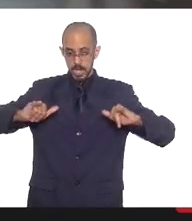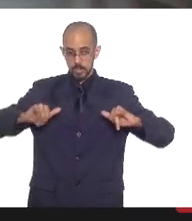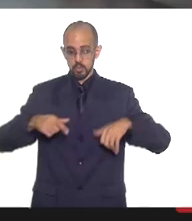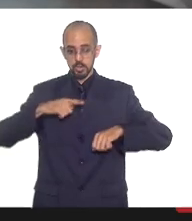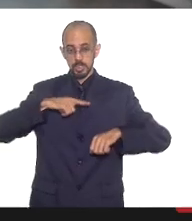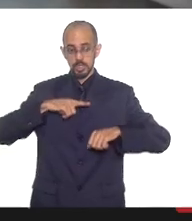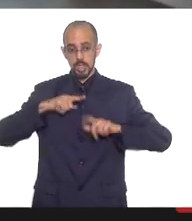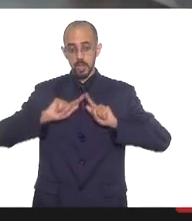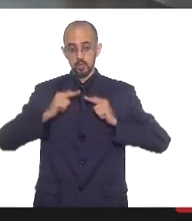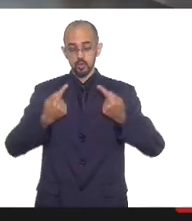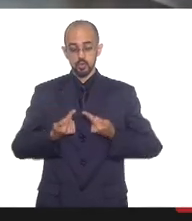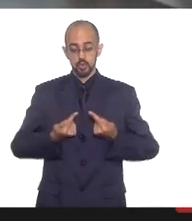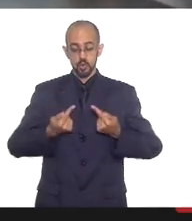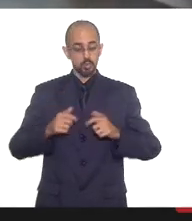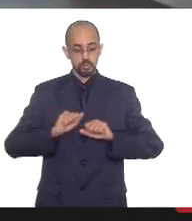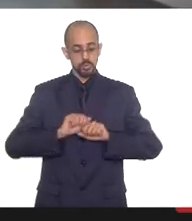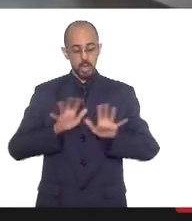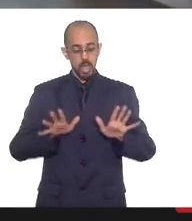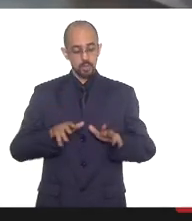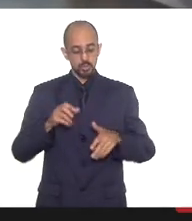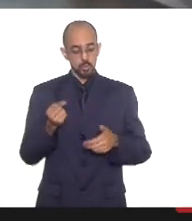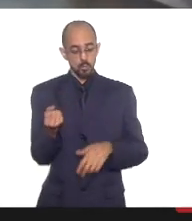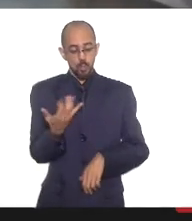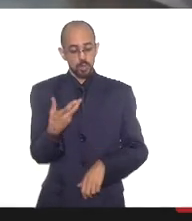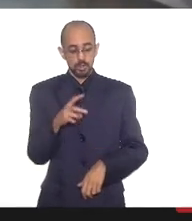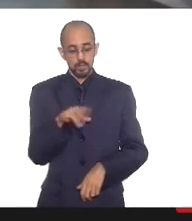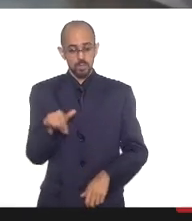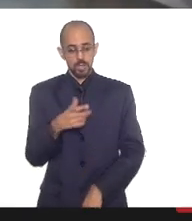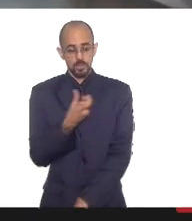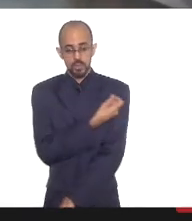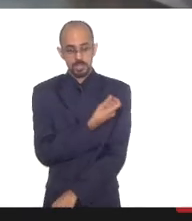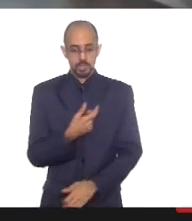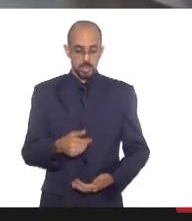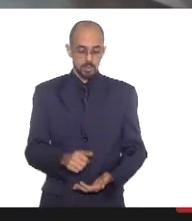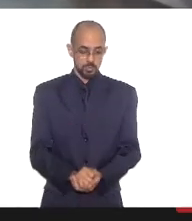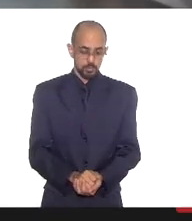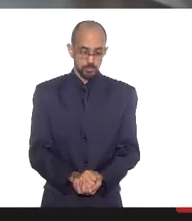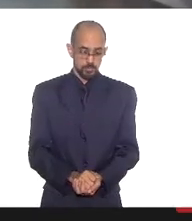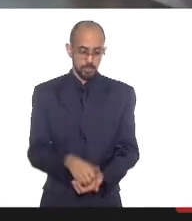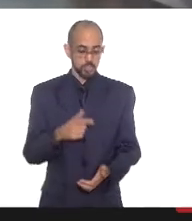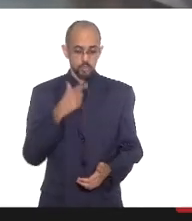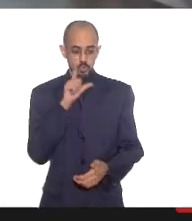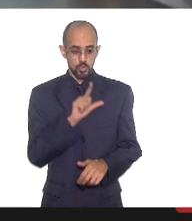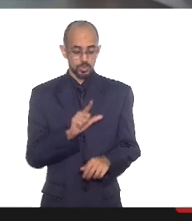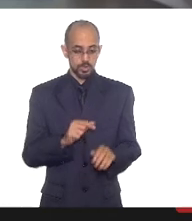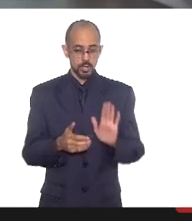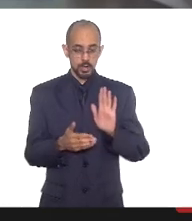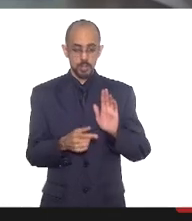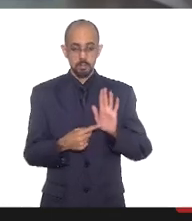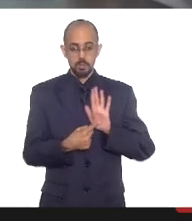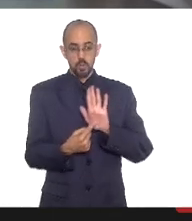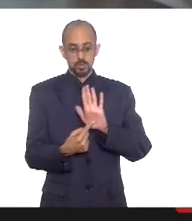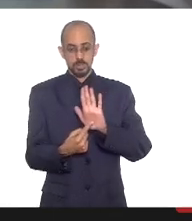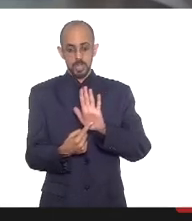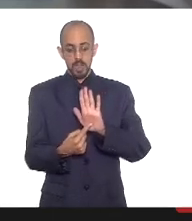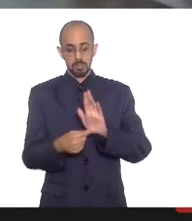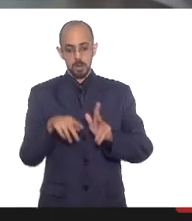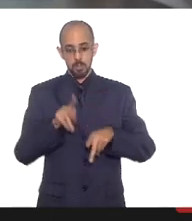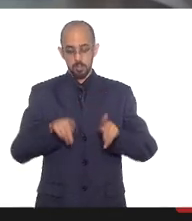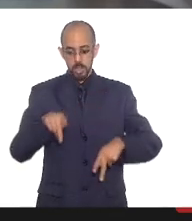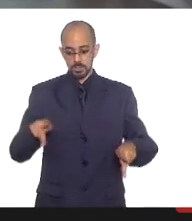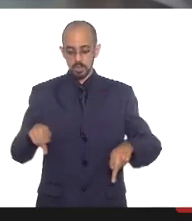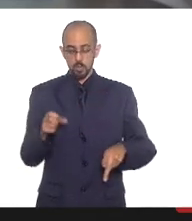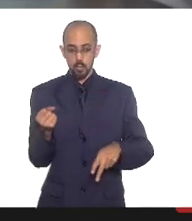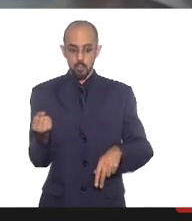grupos preparam são esses e pior do que estavam apaixonados primeiro preciso da previsão da população de quando ela vai se vacinar